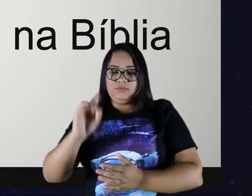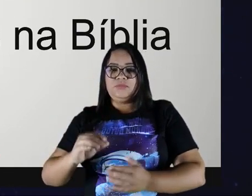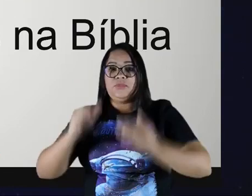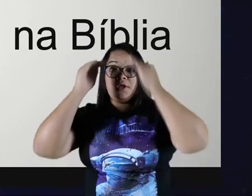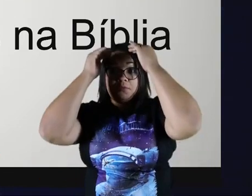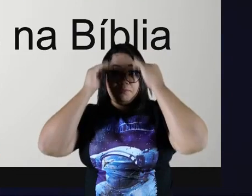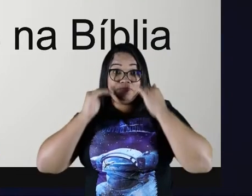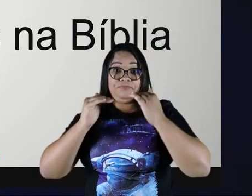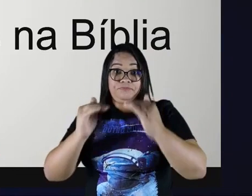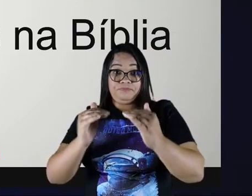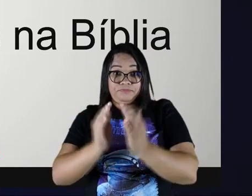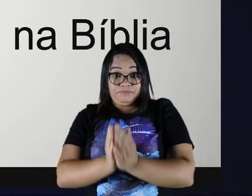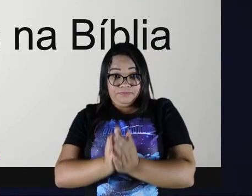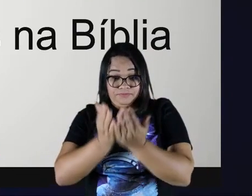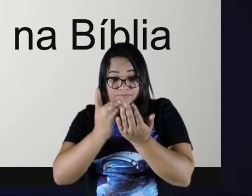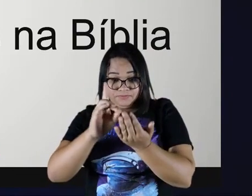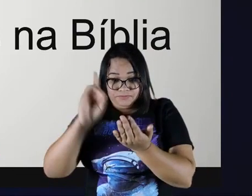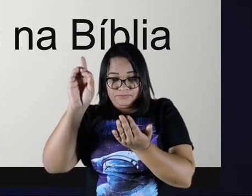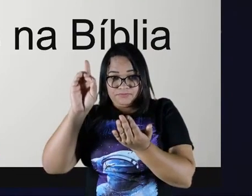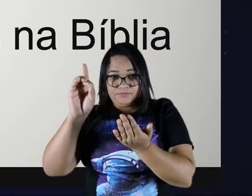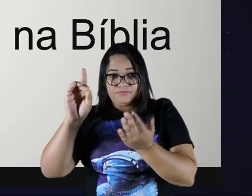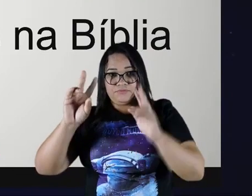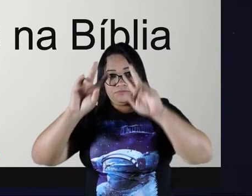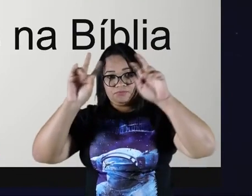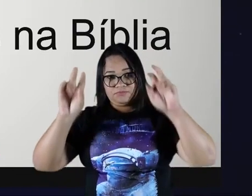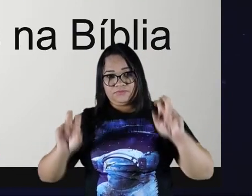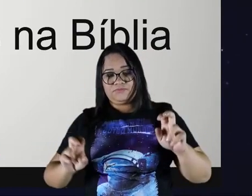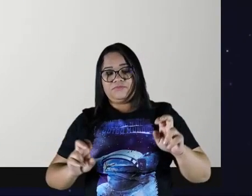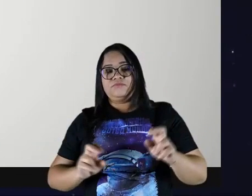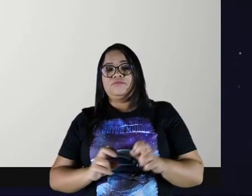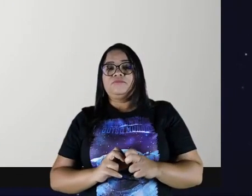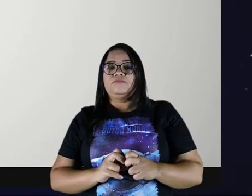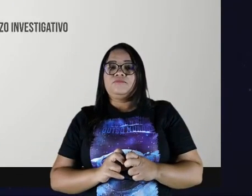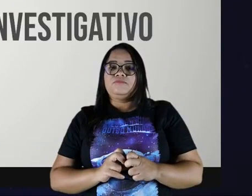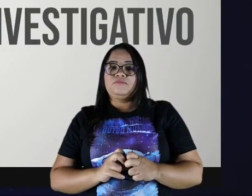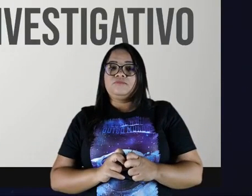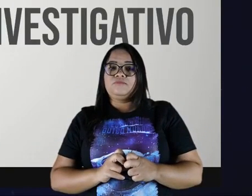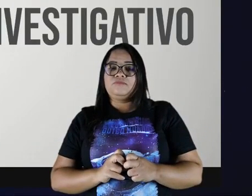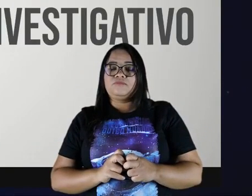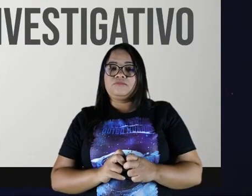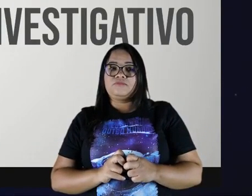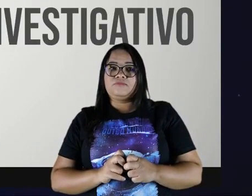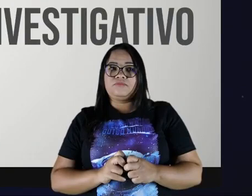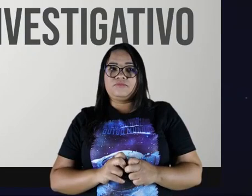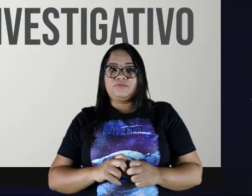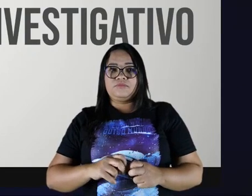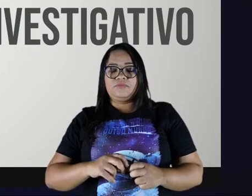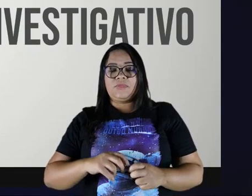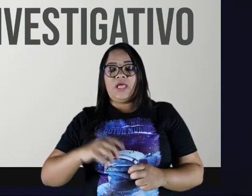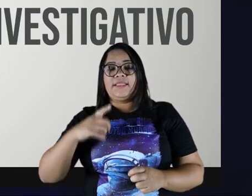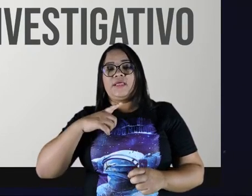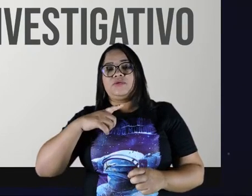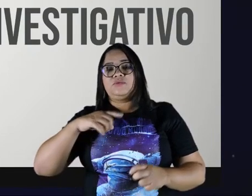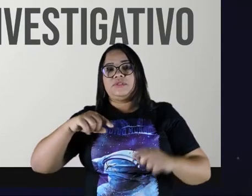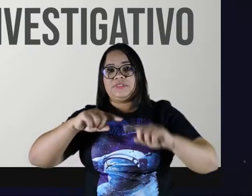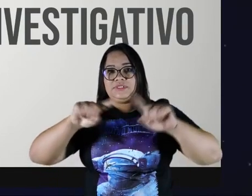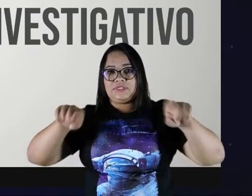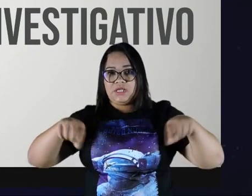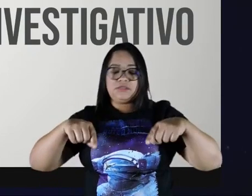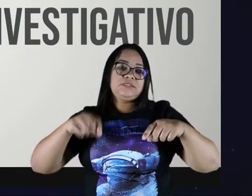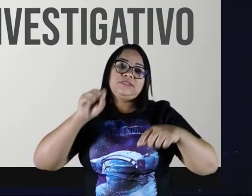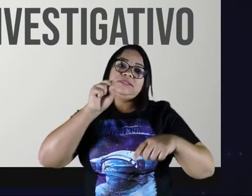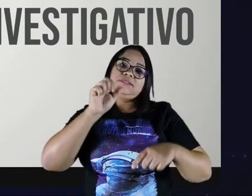a Bíblia diz a respeito disso. Sétimo, santuário e juízo investigativo. O santuário